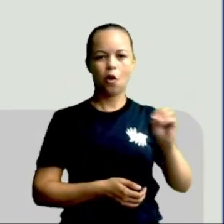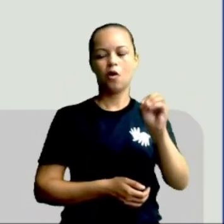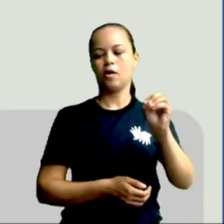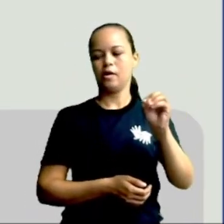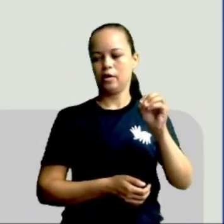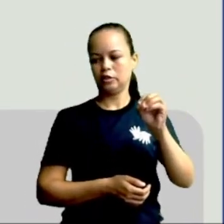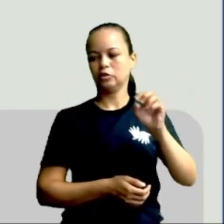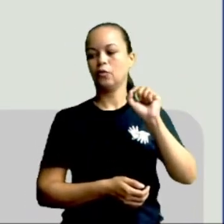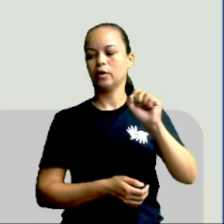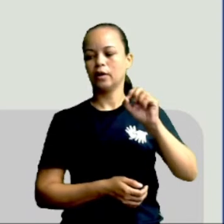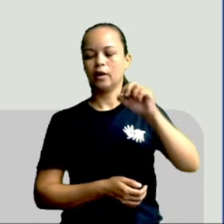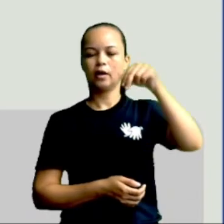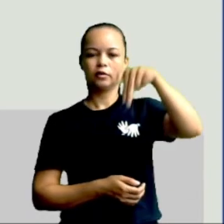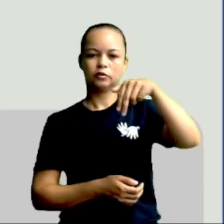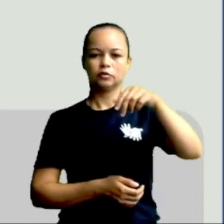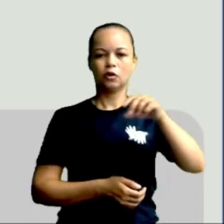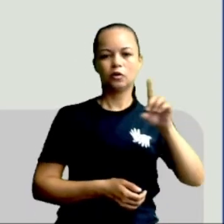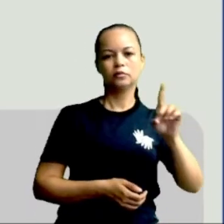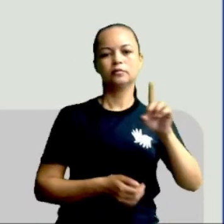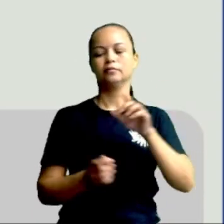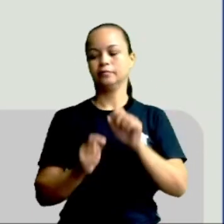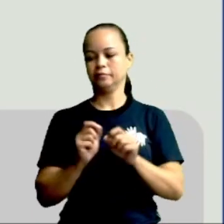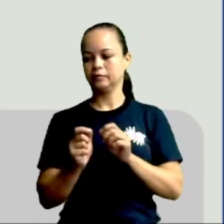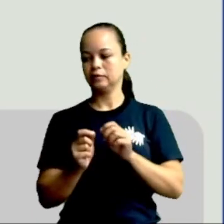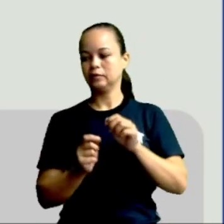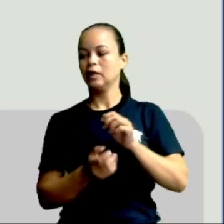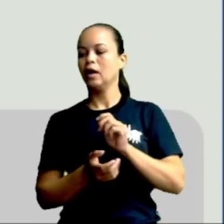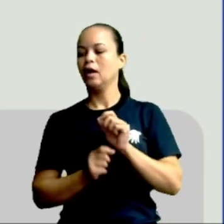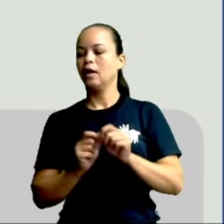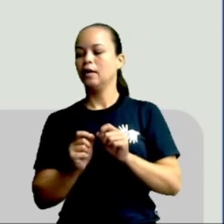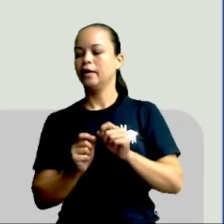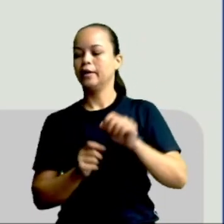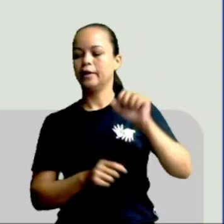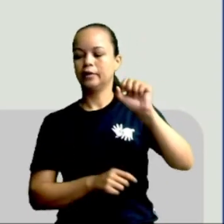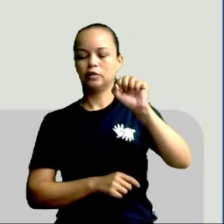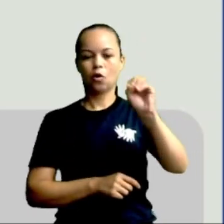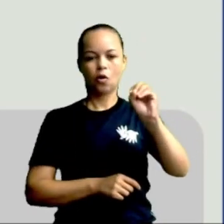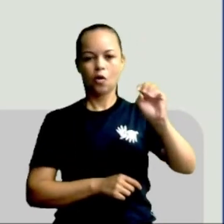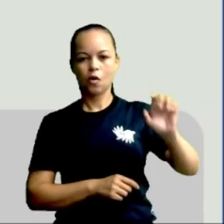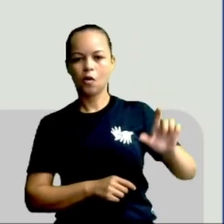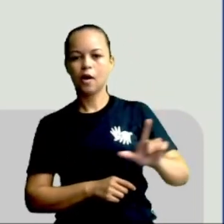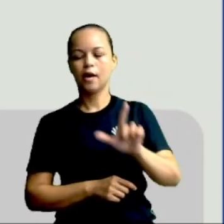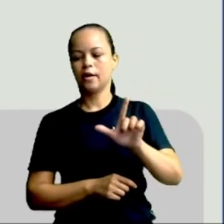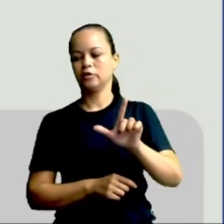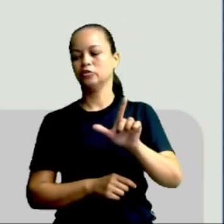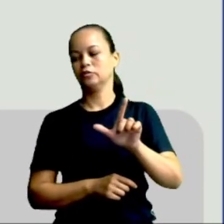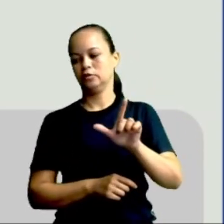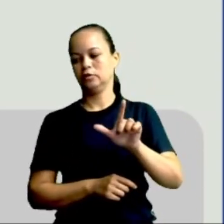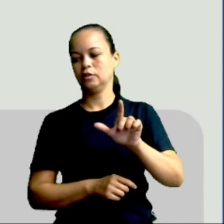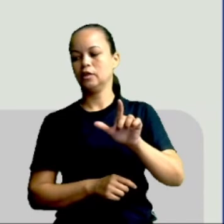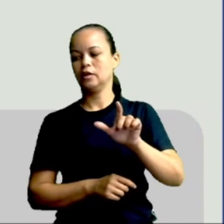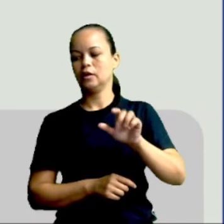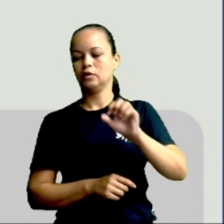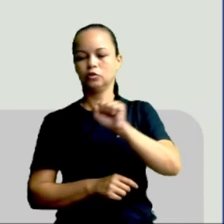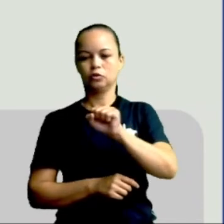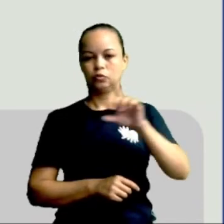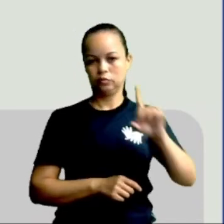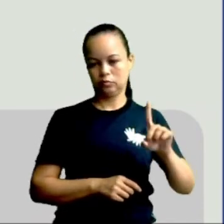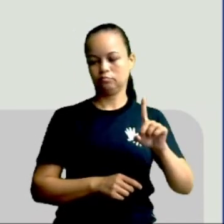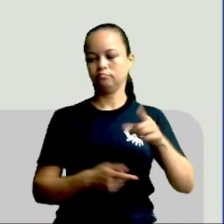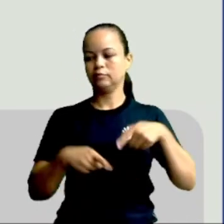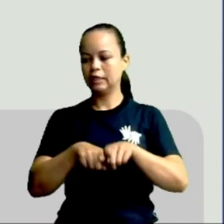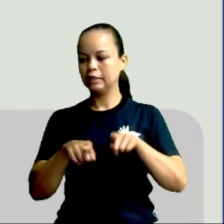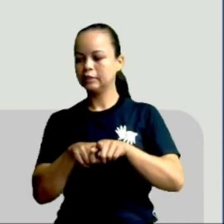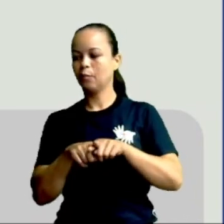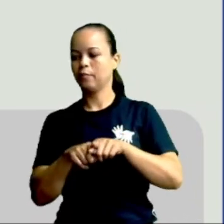Entre leste e sul, sudeste. E entre sul e oeste, sudoeste. Podem ver que os